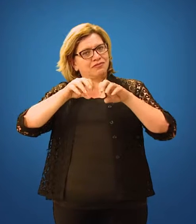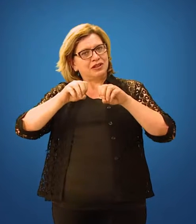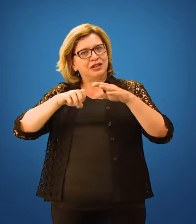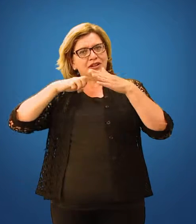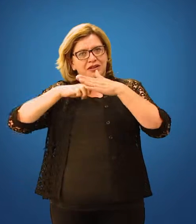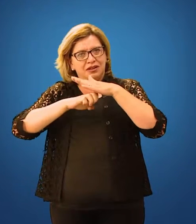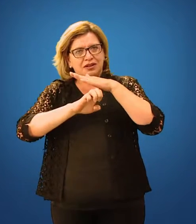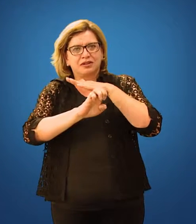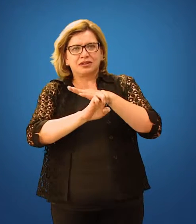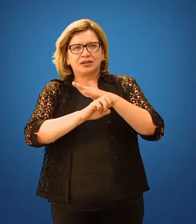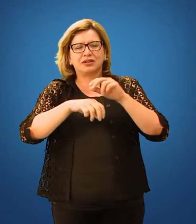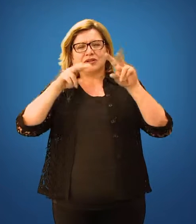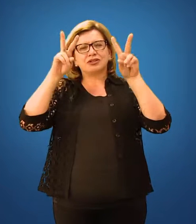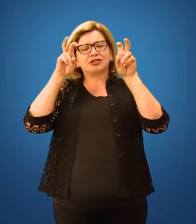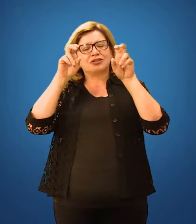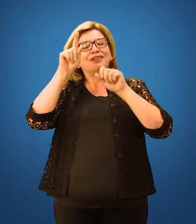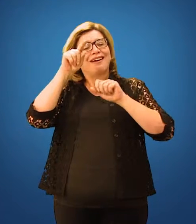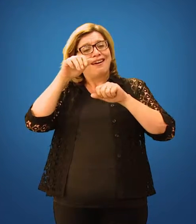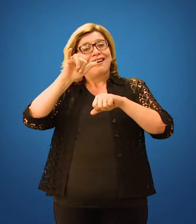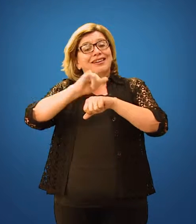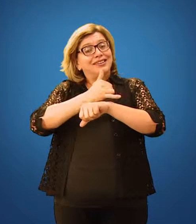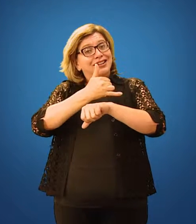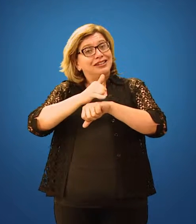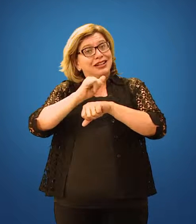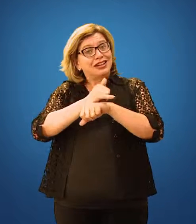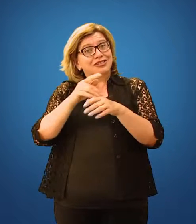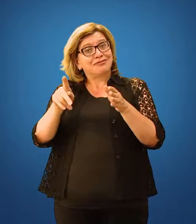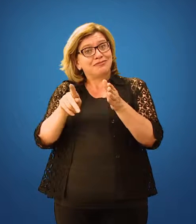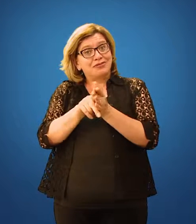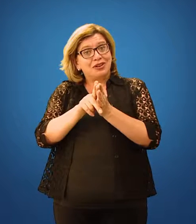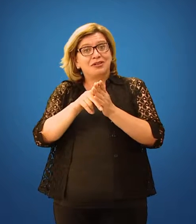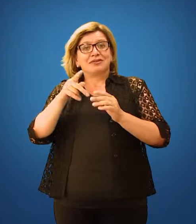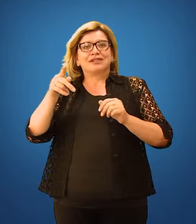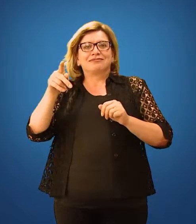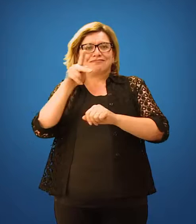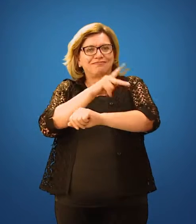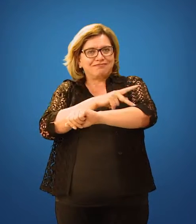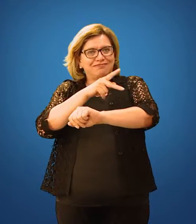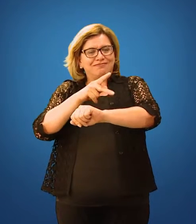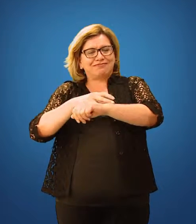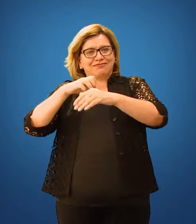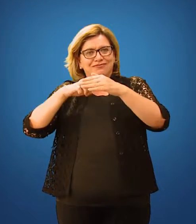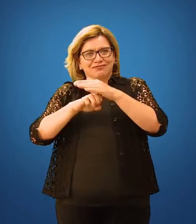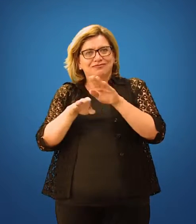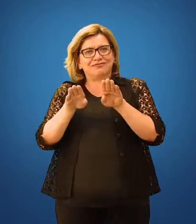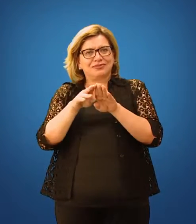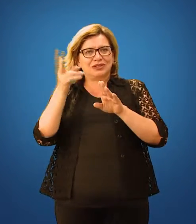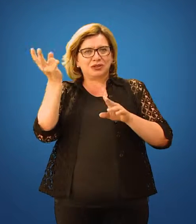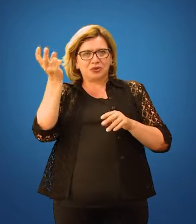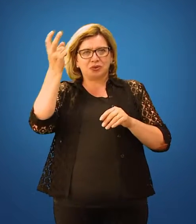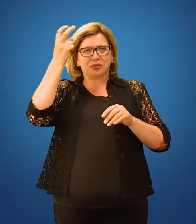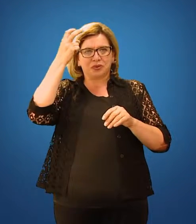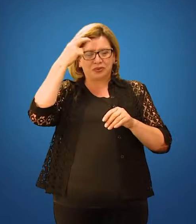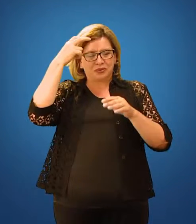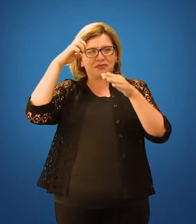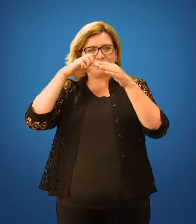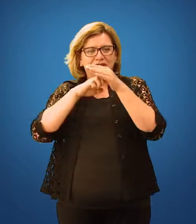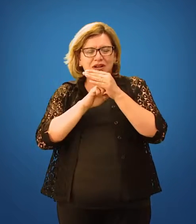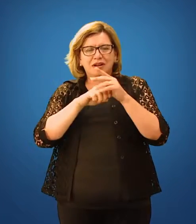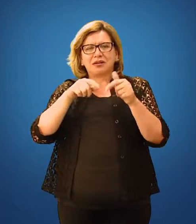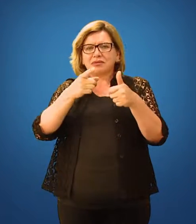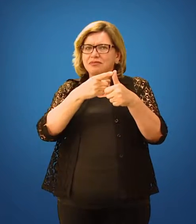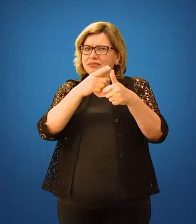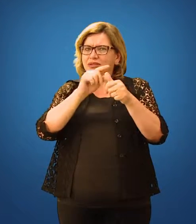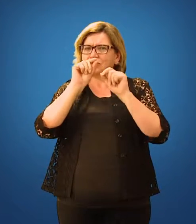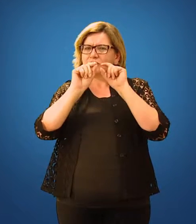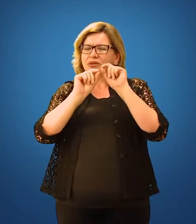o título é justamente as estratégias para a implementação da cultura e da pedagogia empreendedora. Então, a primeira coisa que a gente vai refletir é